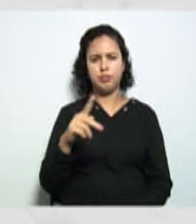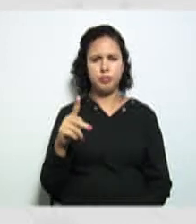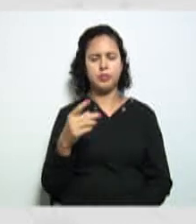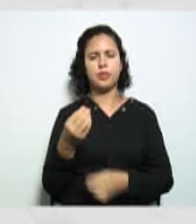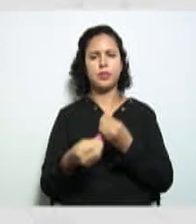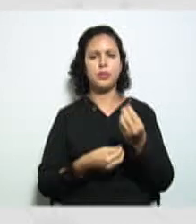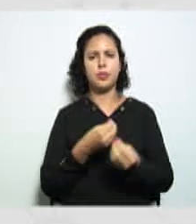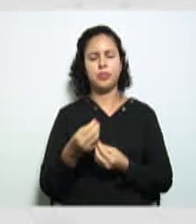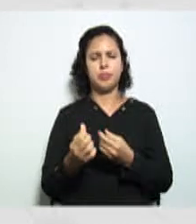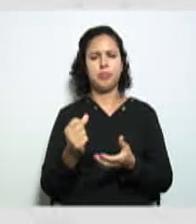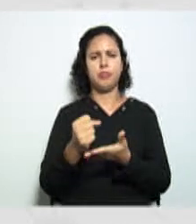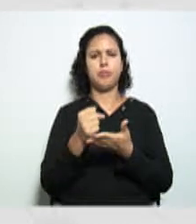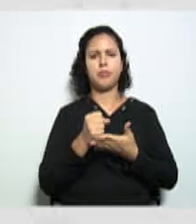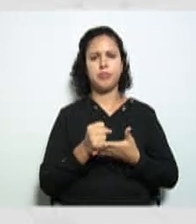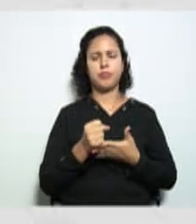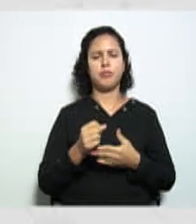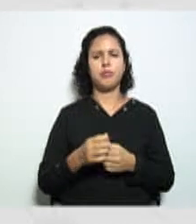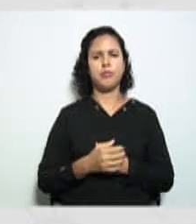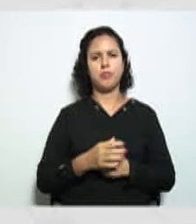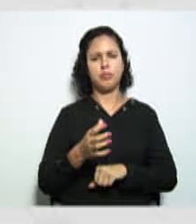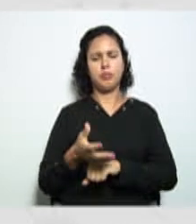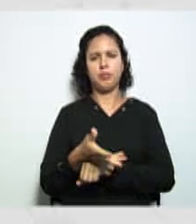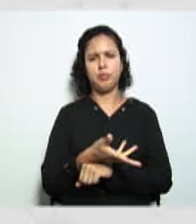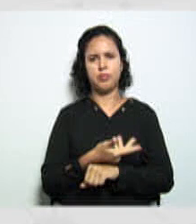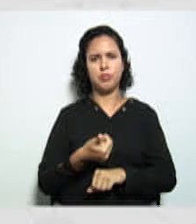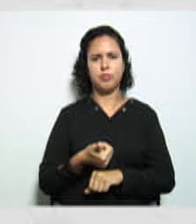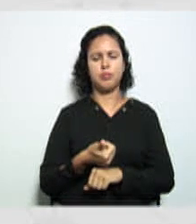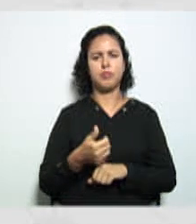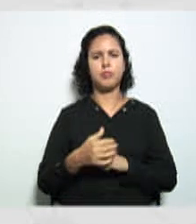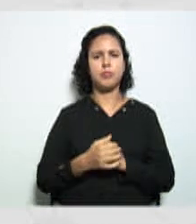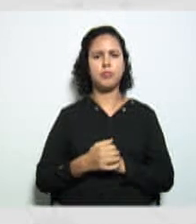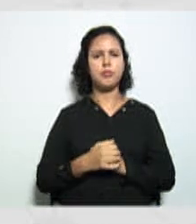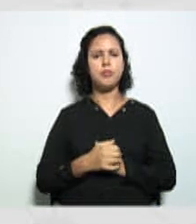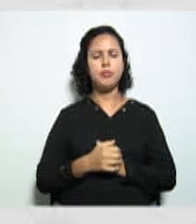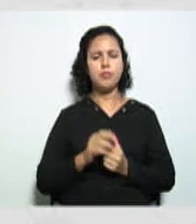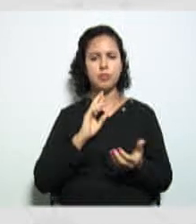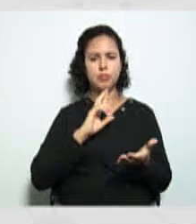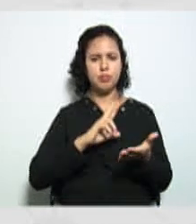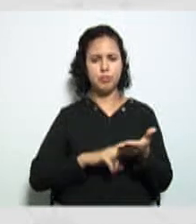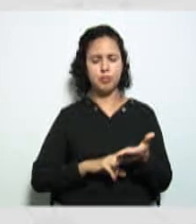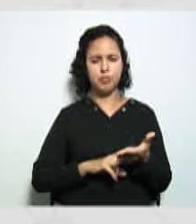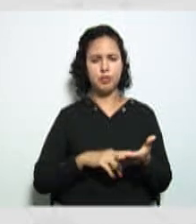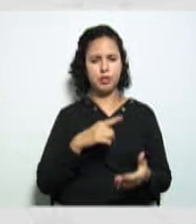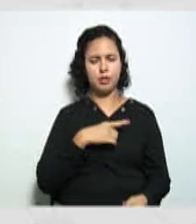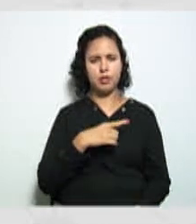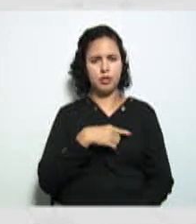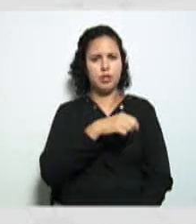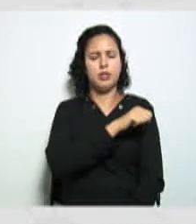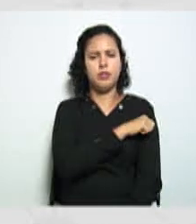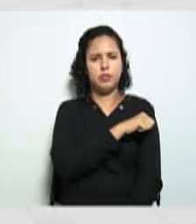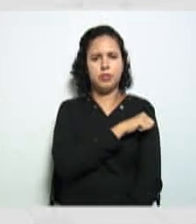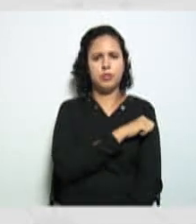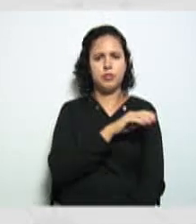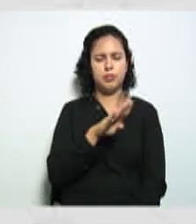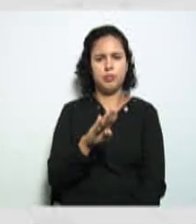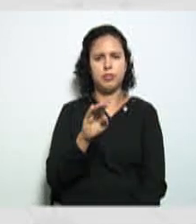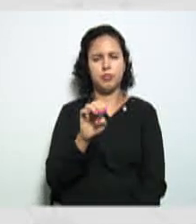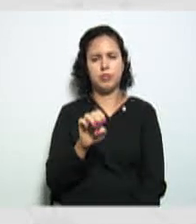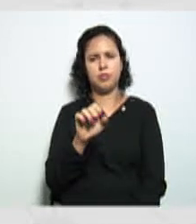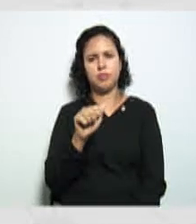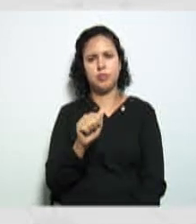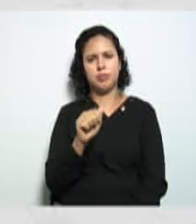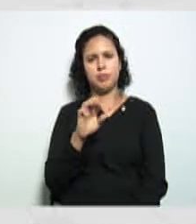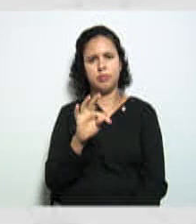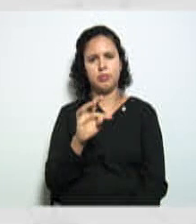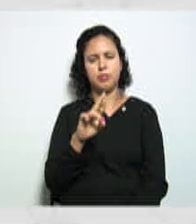que isso me auxilia nas competências? Tem alguma resposta, professora? Temos a aluna Beatriz, ela falou